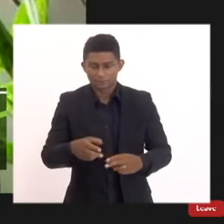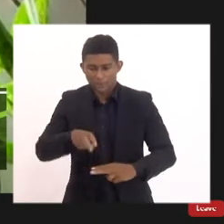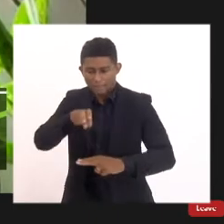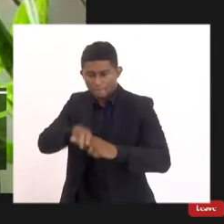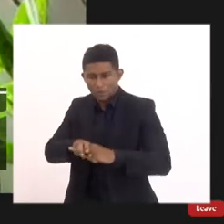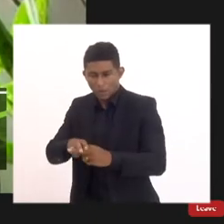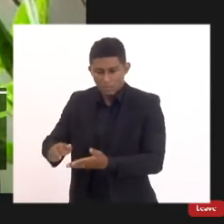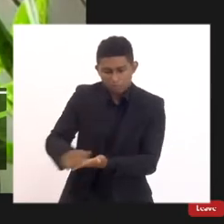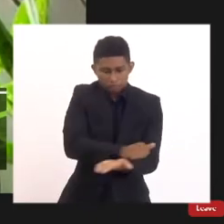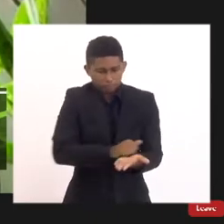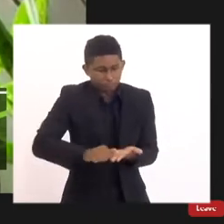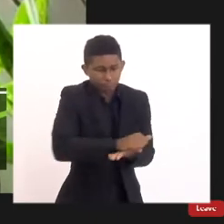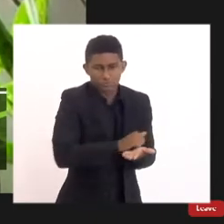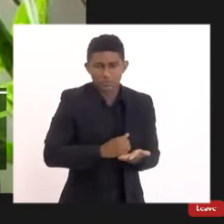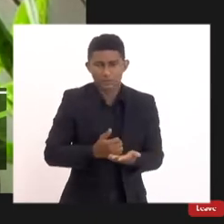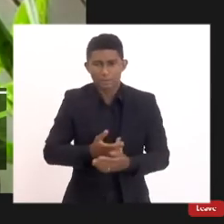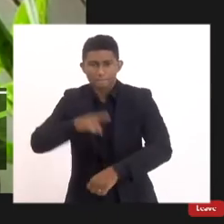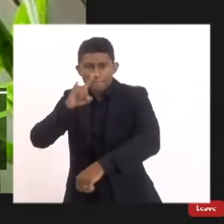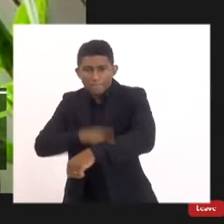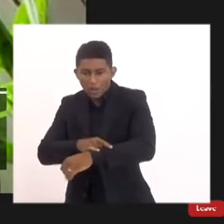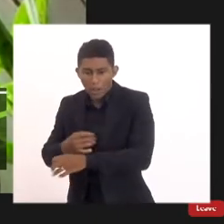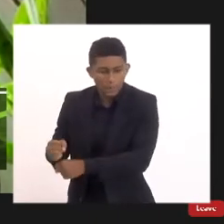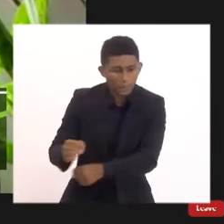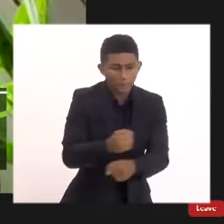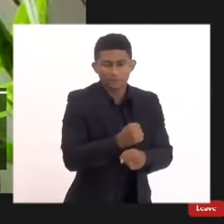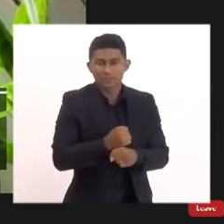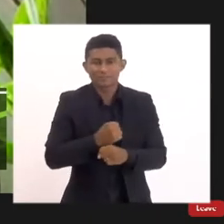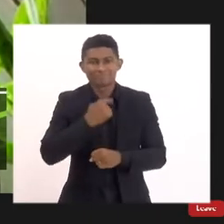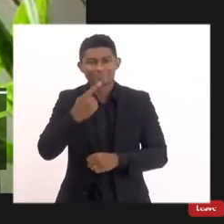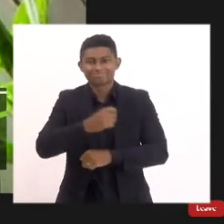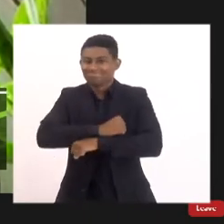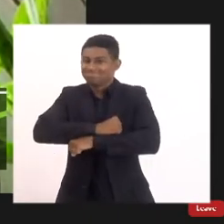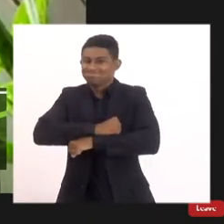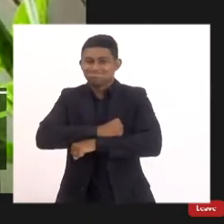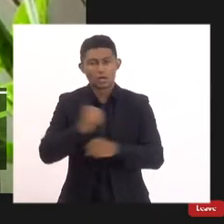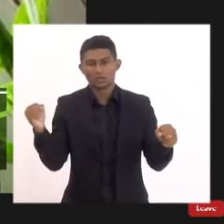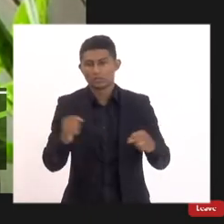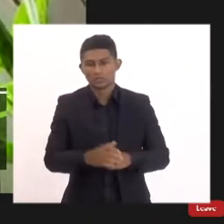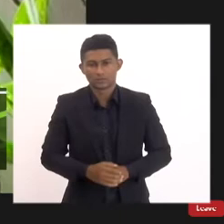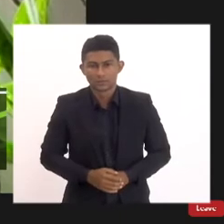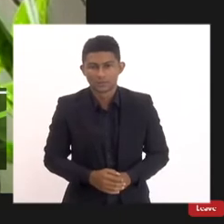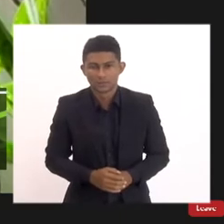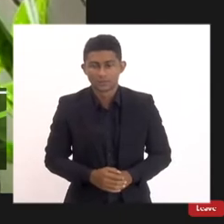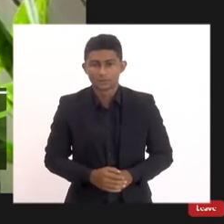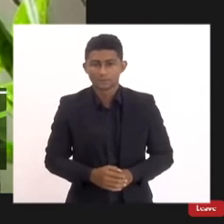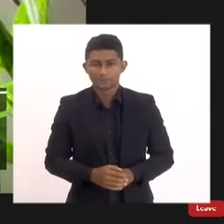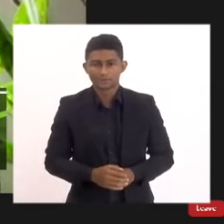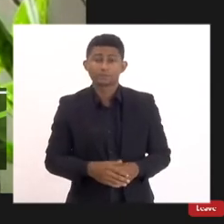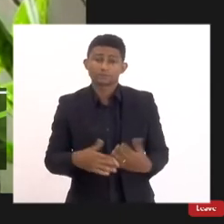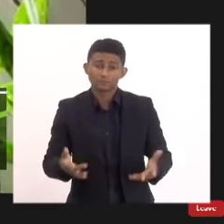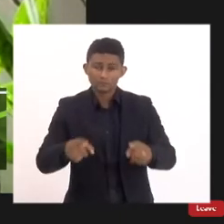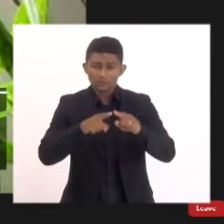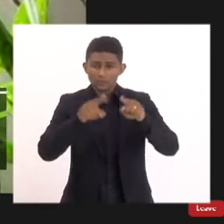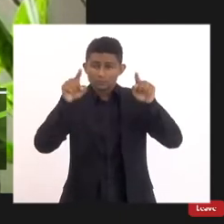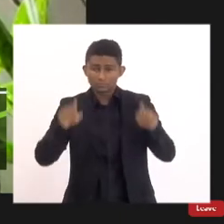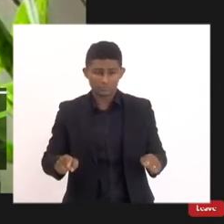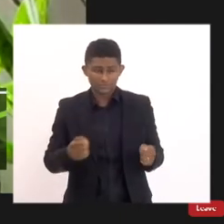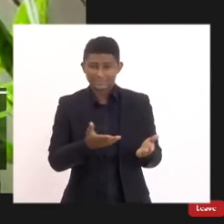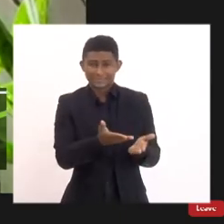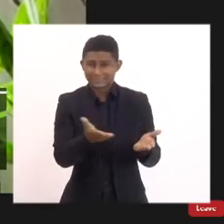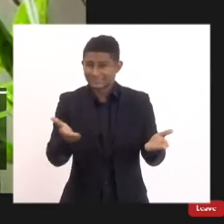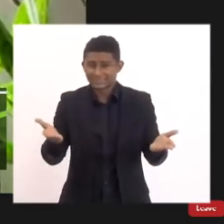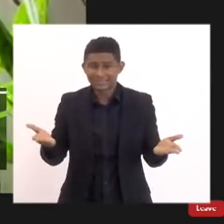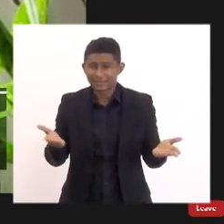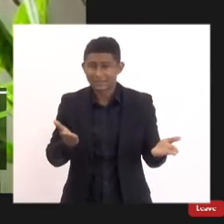tem como higienizar banheiros. O número de funcionários para fazer esse serviço, ele